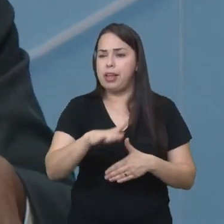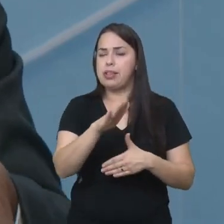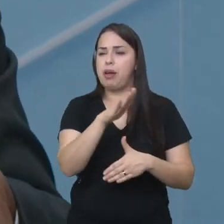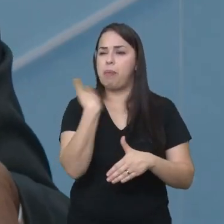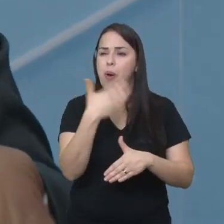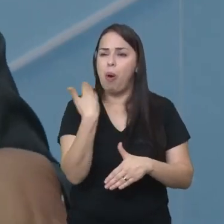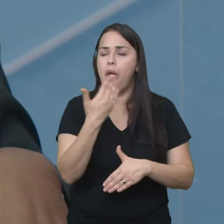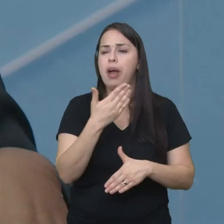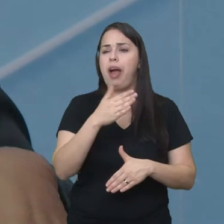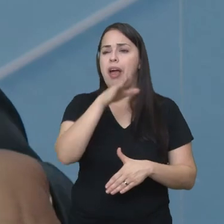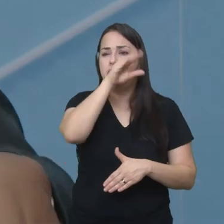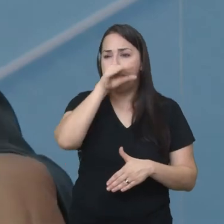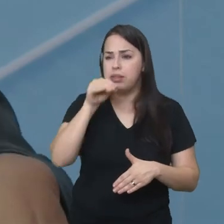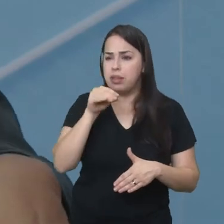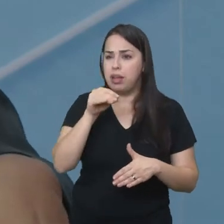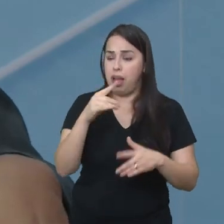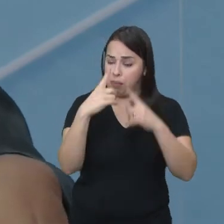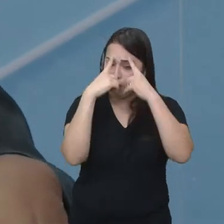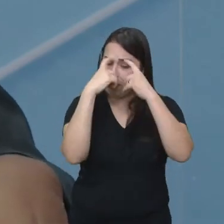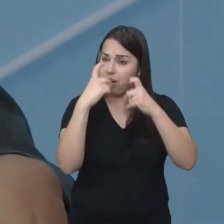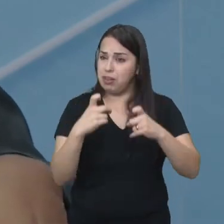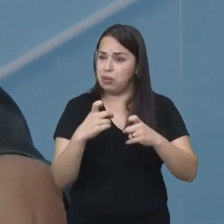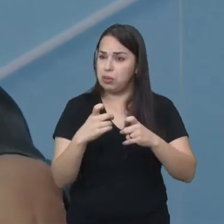você pegar a quantidade de adultos